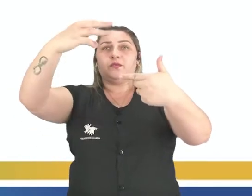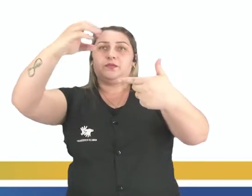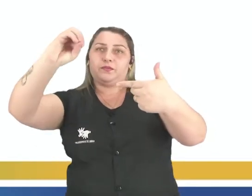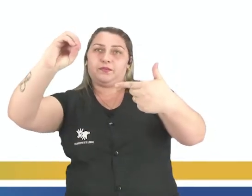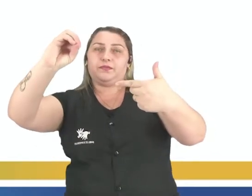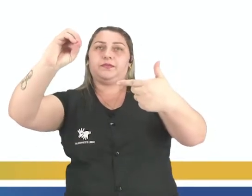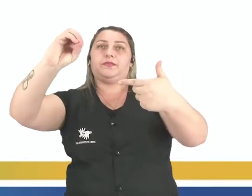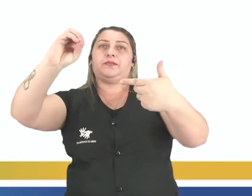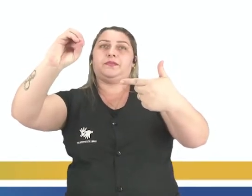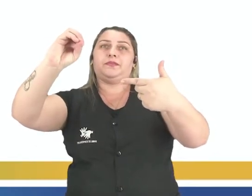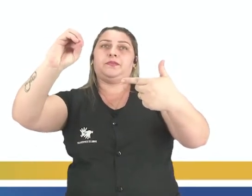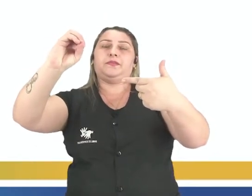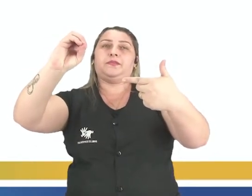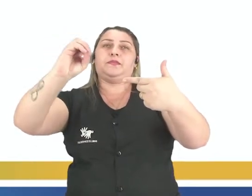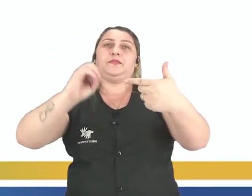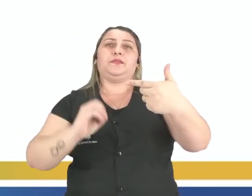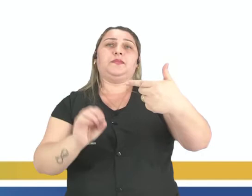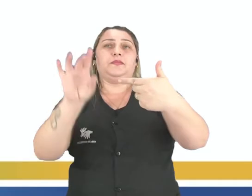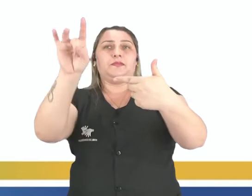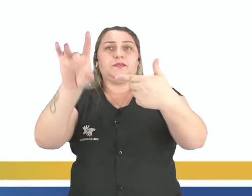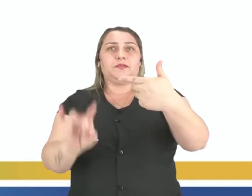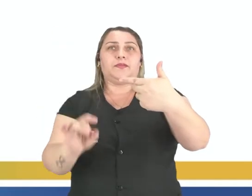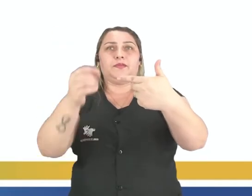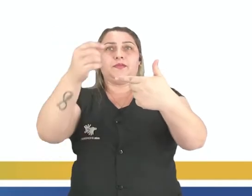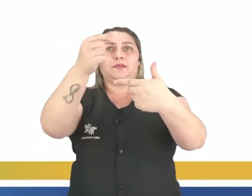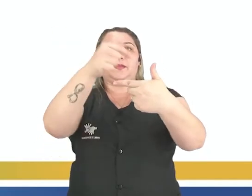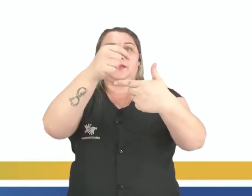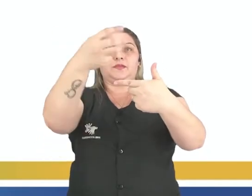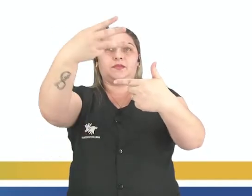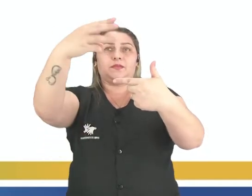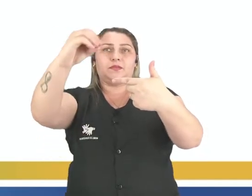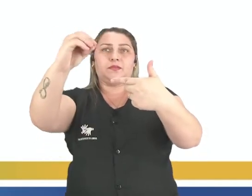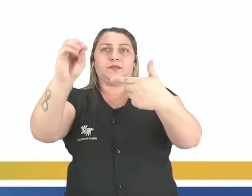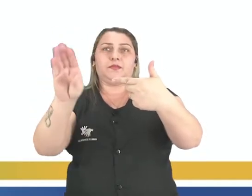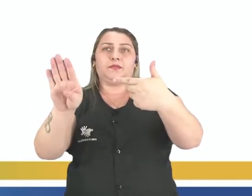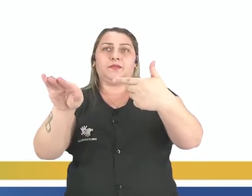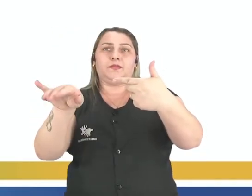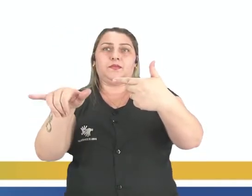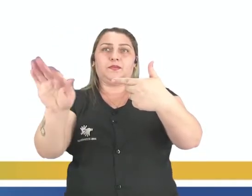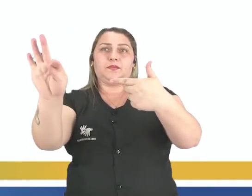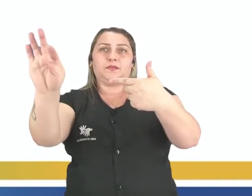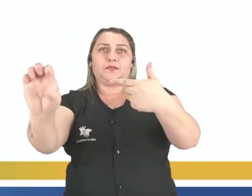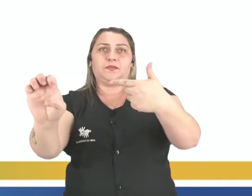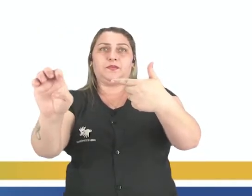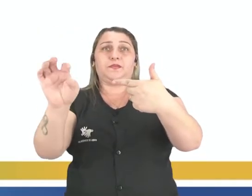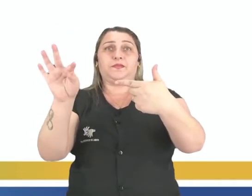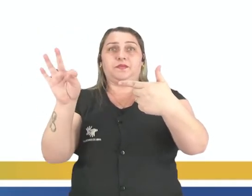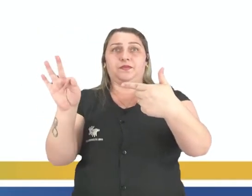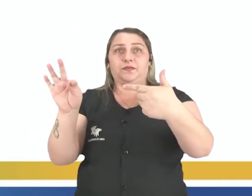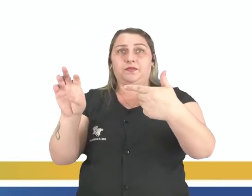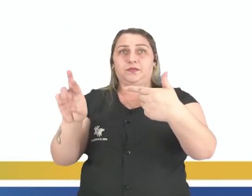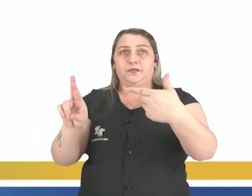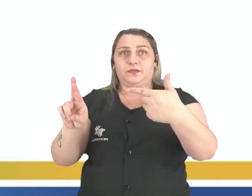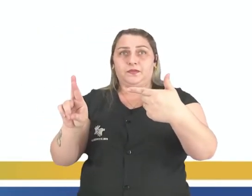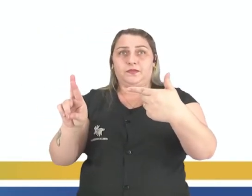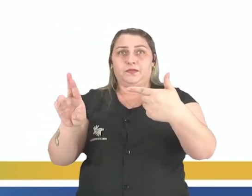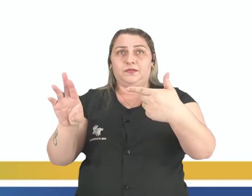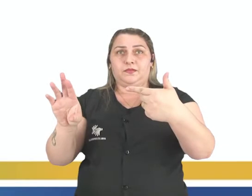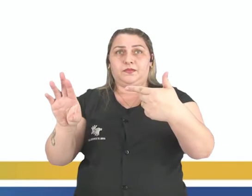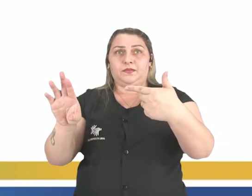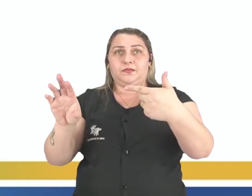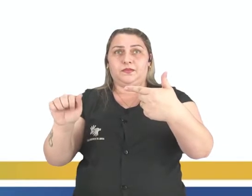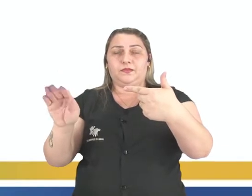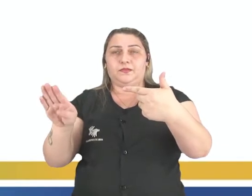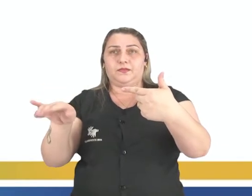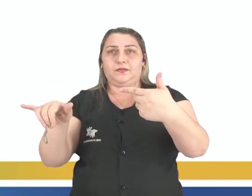Valor em quantidade de bytes. A cada 1 gigabyte eu tenho 2 elevado a 30 bytes. Terabyte, símbolo aí